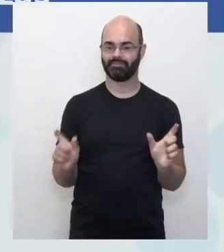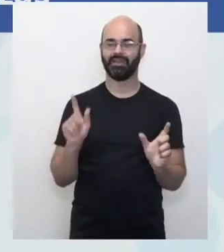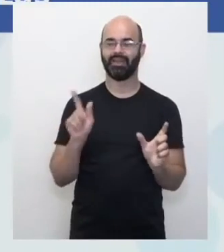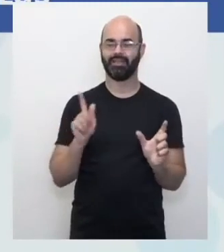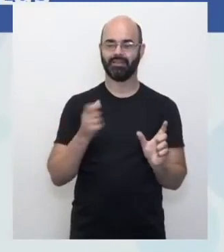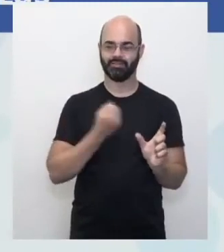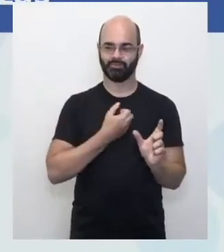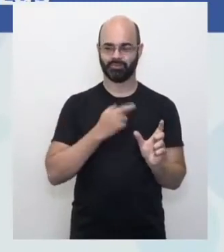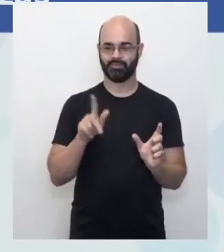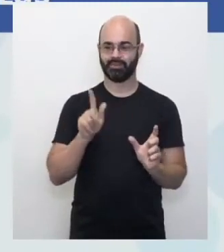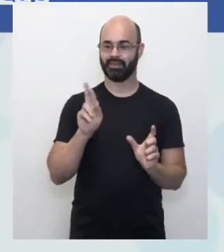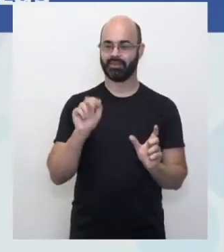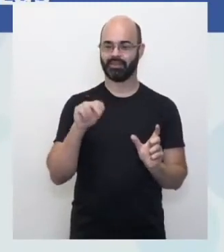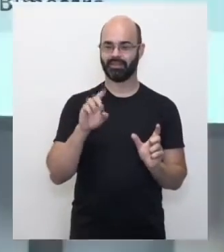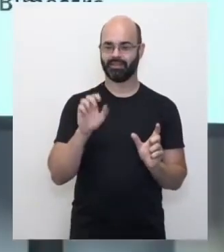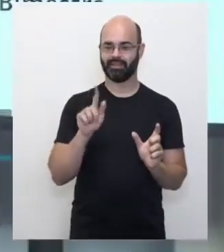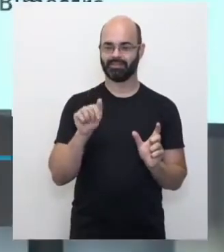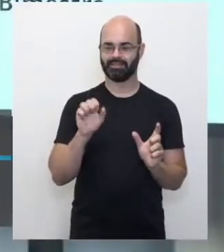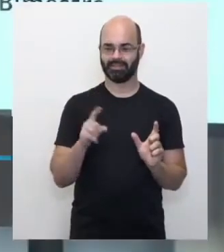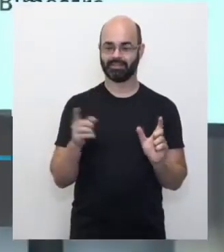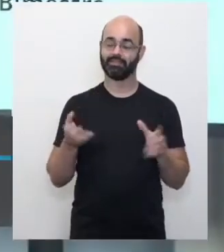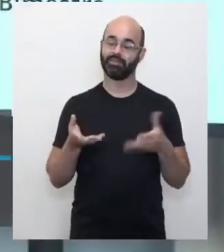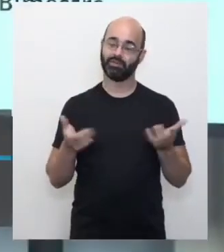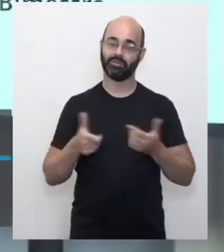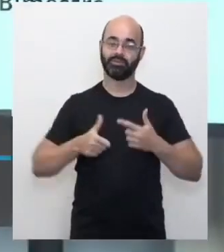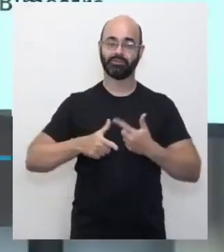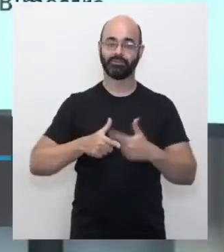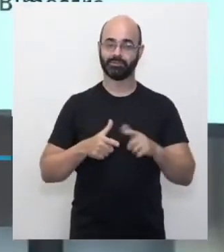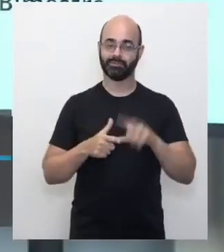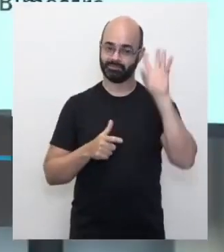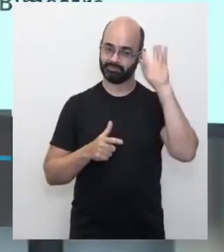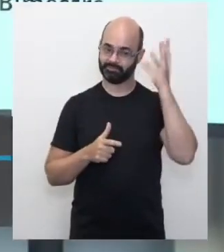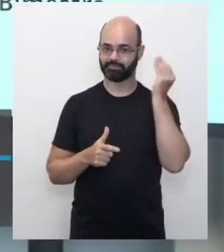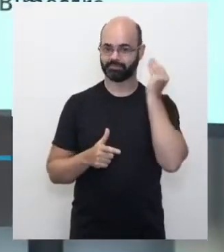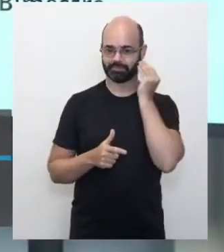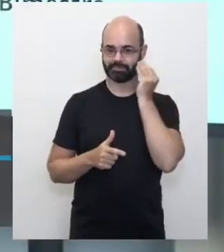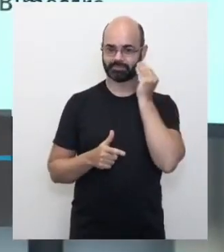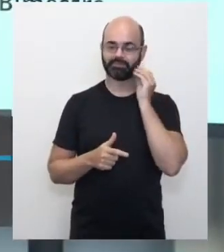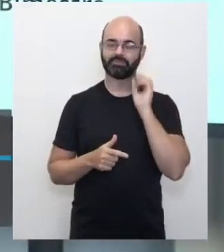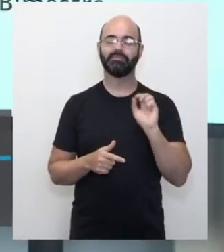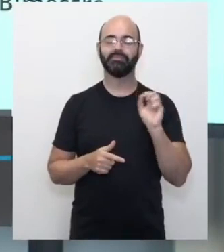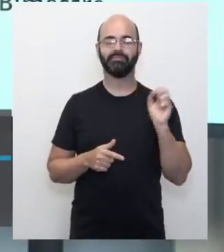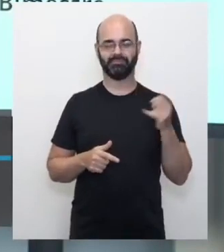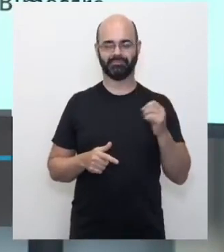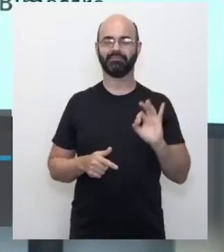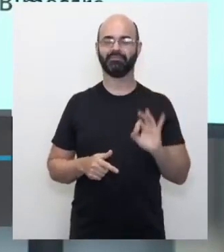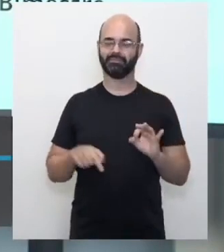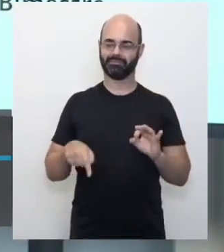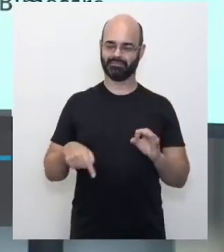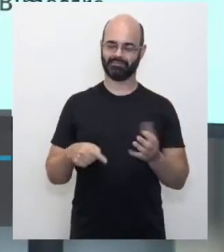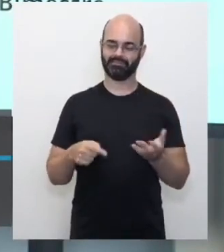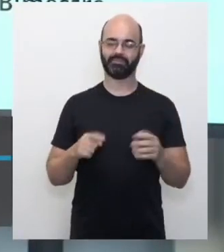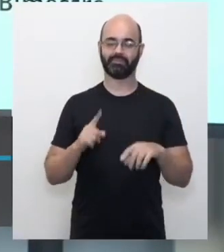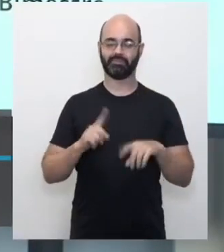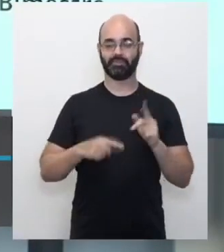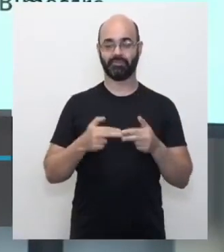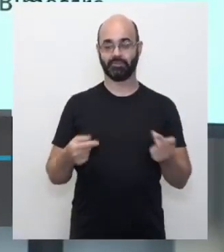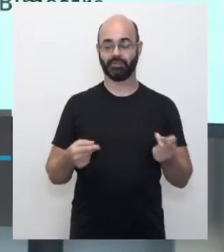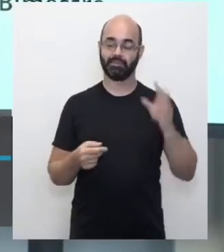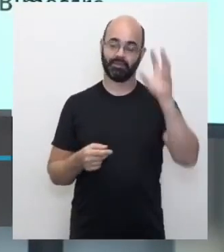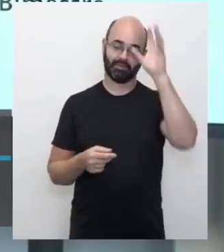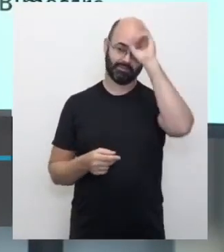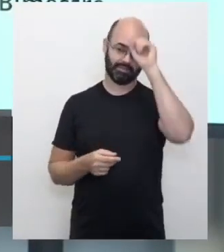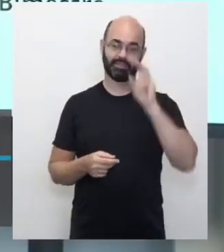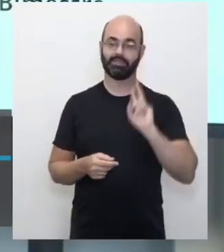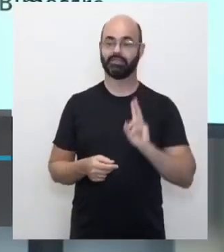gente falou de razão, hoje a gente vai resolver problemas utilizando a razão. Isso mesmo, essa aula é baseada no material Aprender